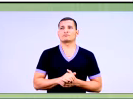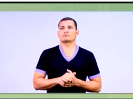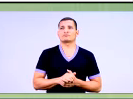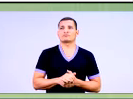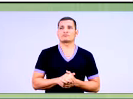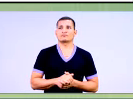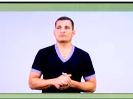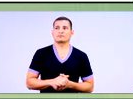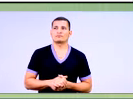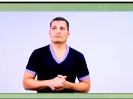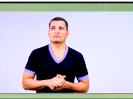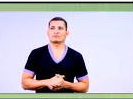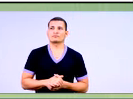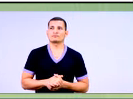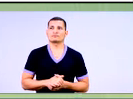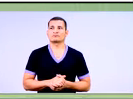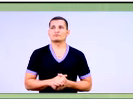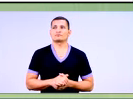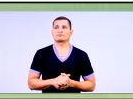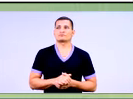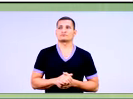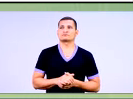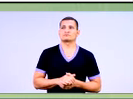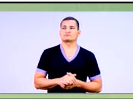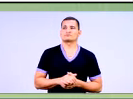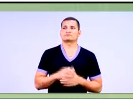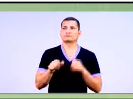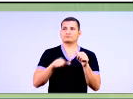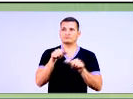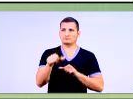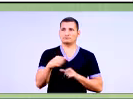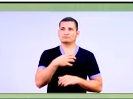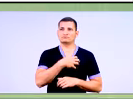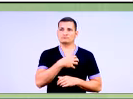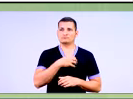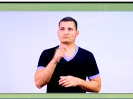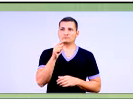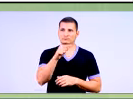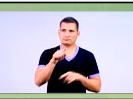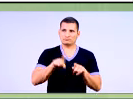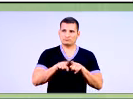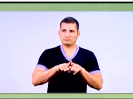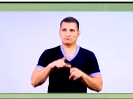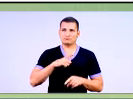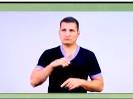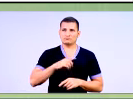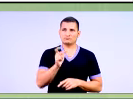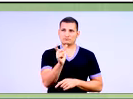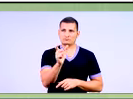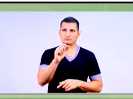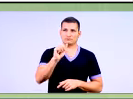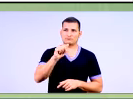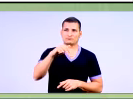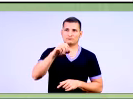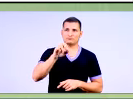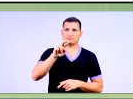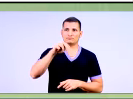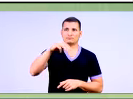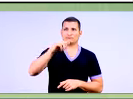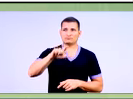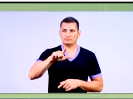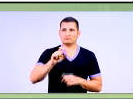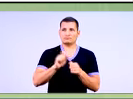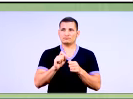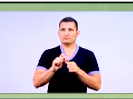a raiz, né, da palavra, mudou o sentido. Aqui também nós temos a palavra anormal, que fez a modificação.